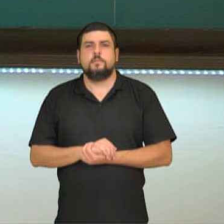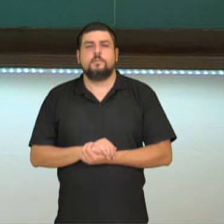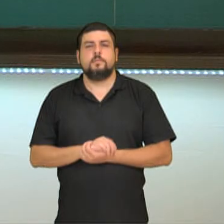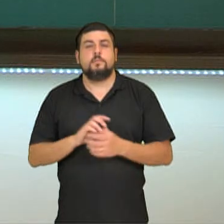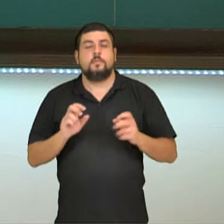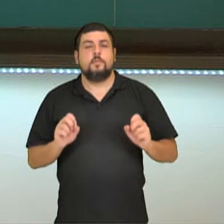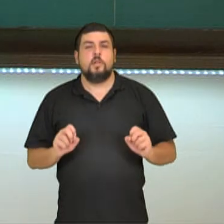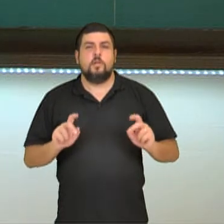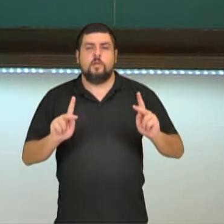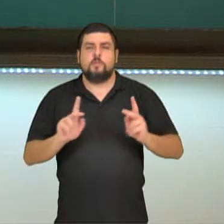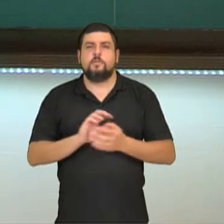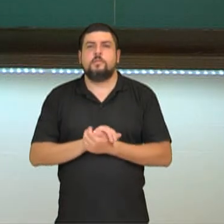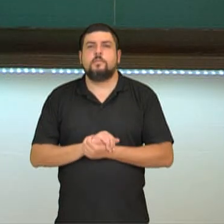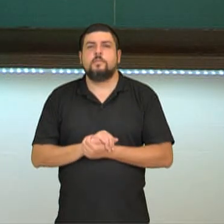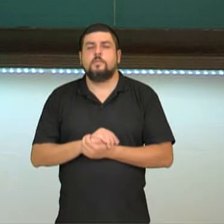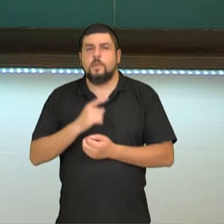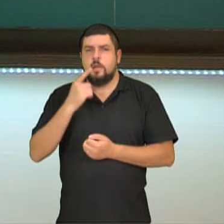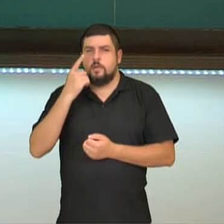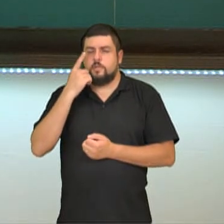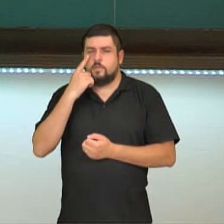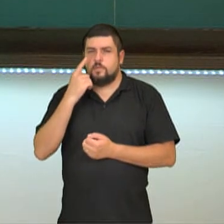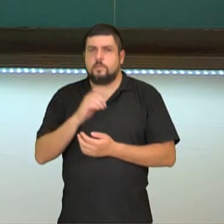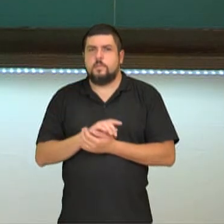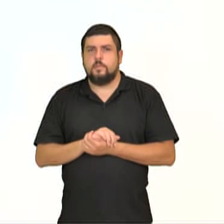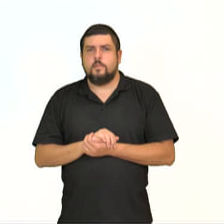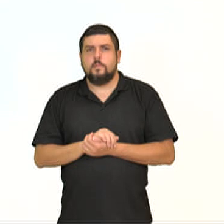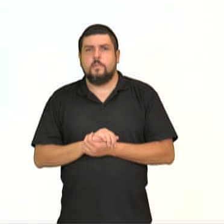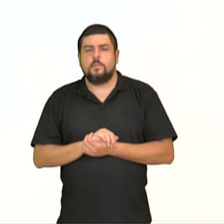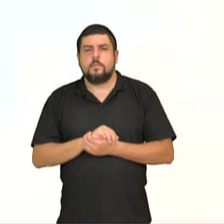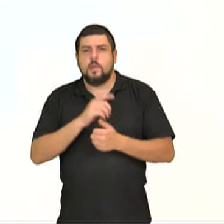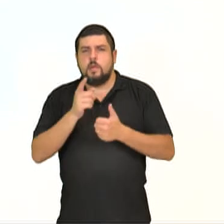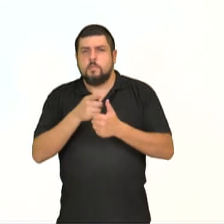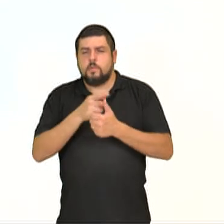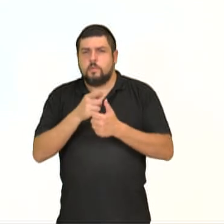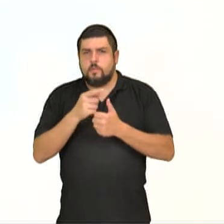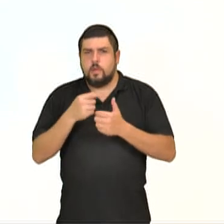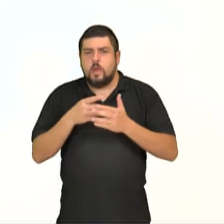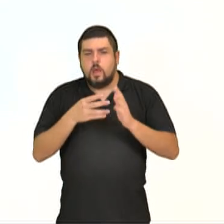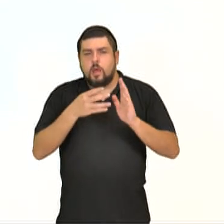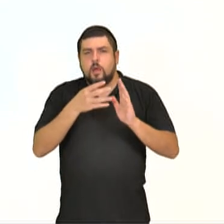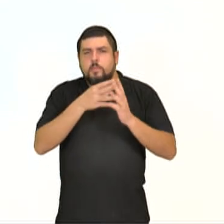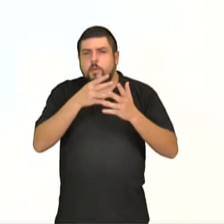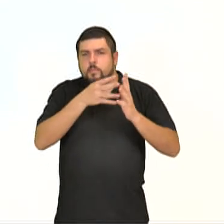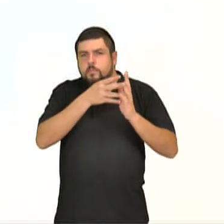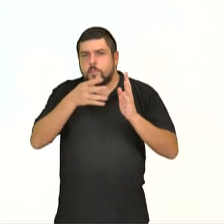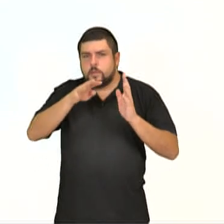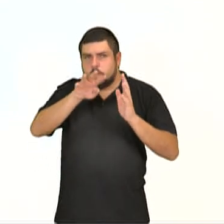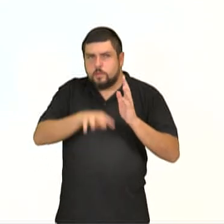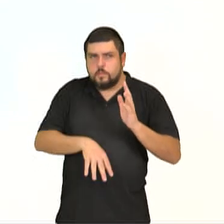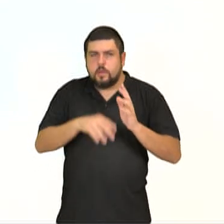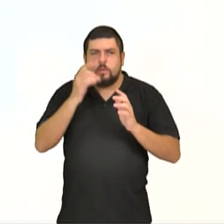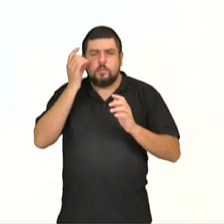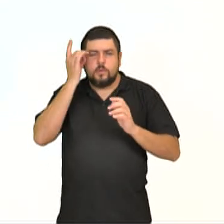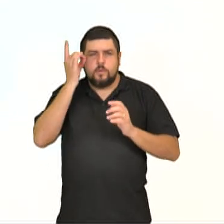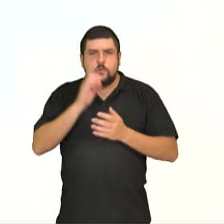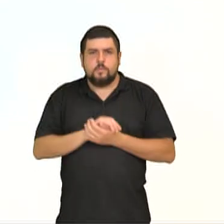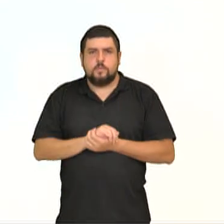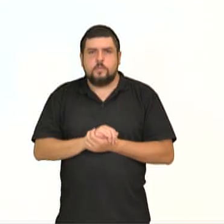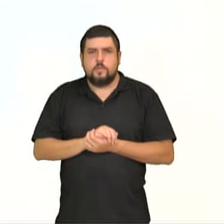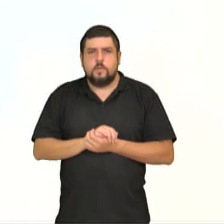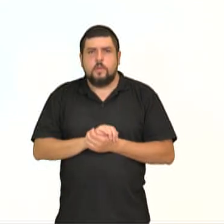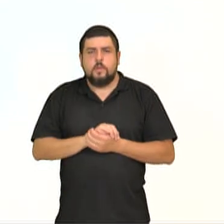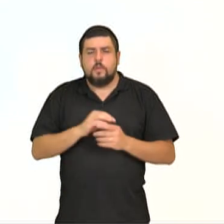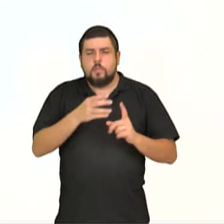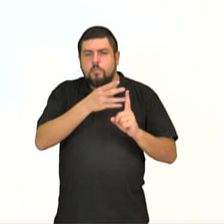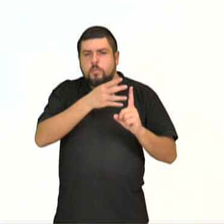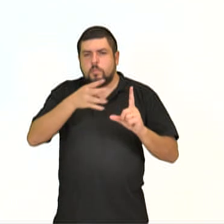Ok, então olha só, primeira coisa, pega a tabela de recorrência, que é muito mais fácil para resolver, né? pega a tabela de recorrência e